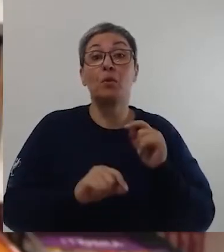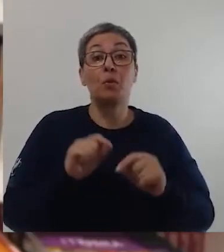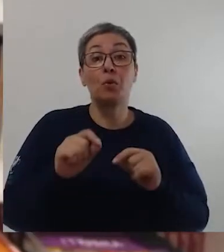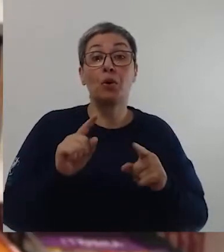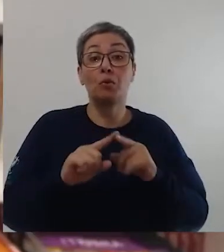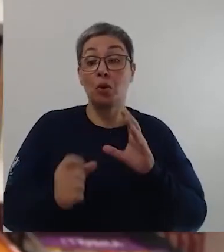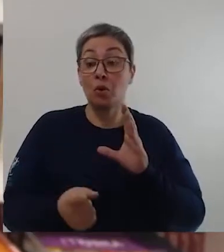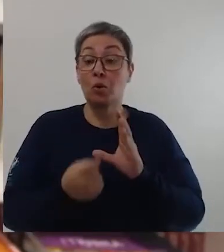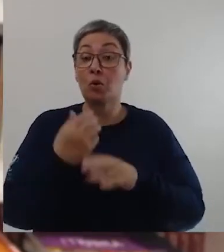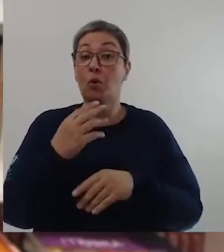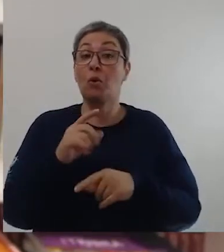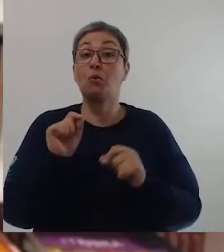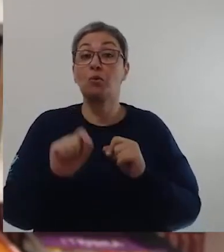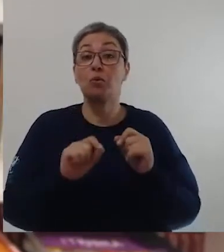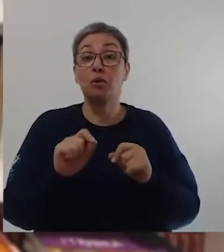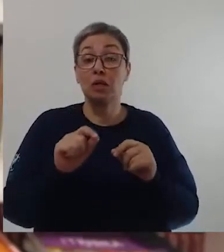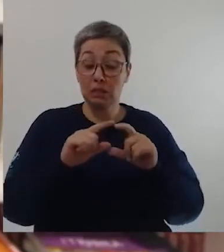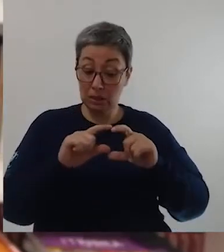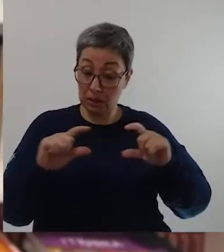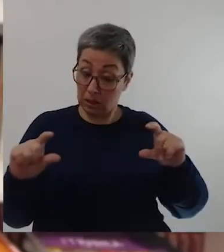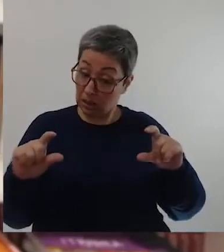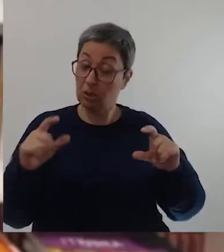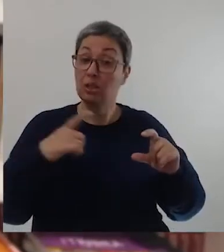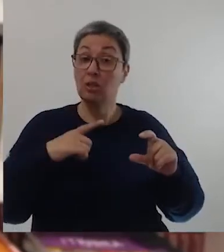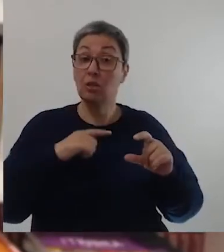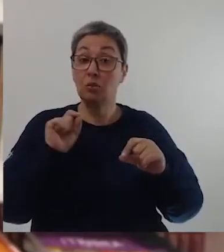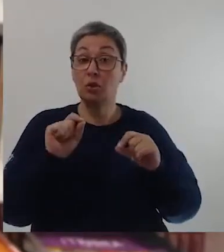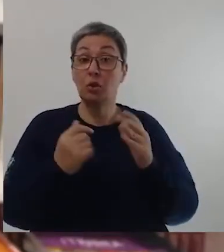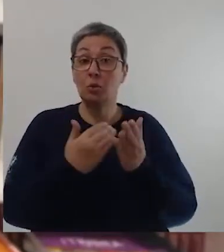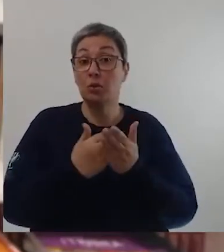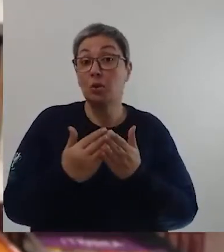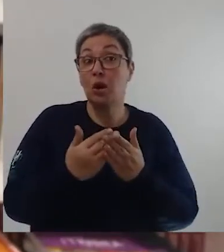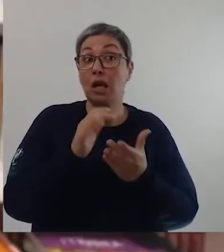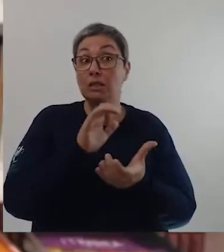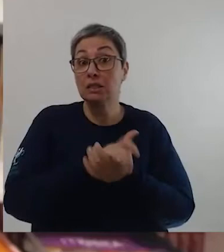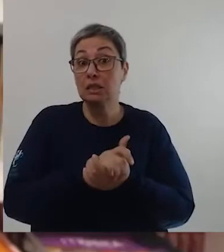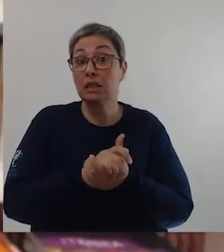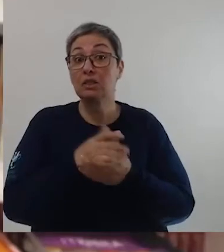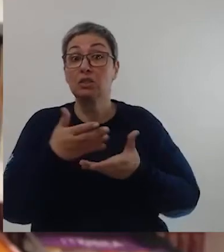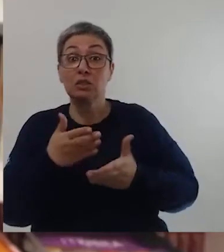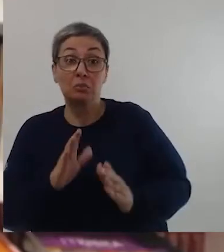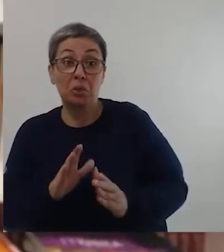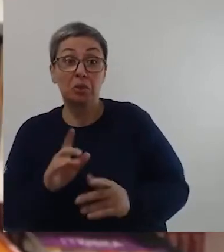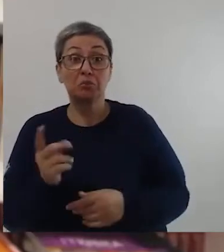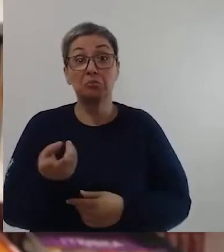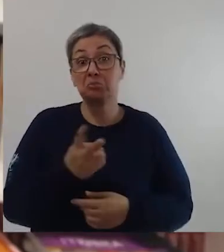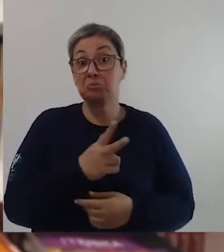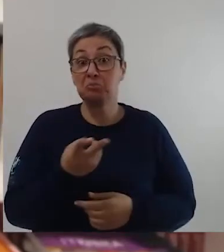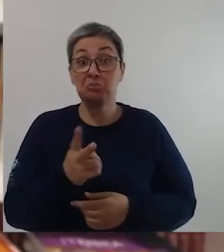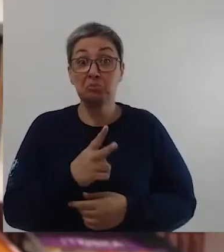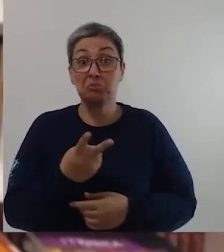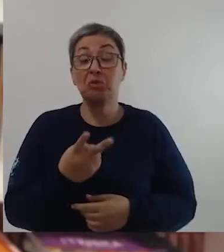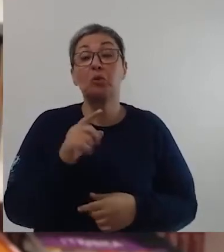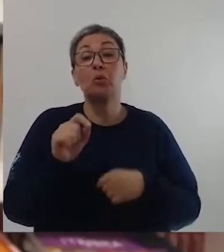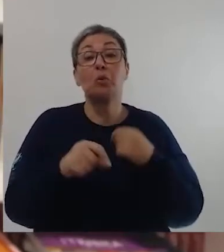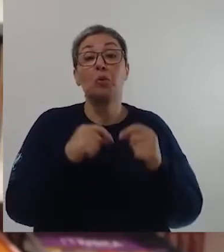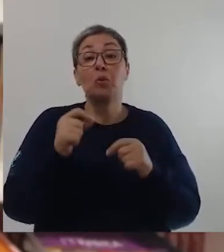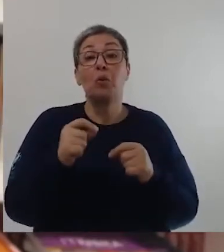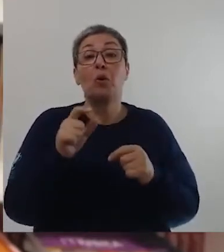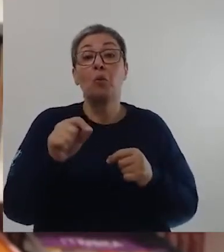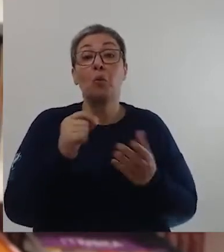documento que eu que originou o RG tá escrito lá o seu RG para sempre dar os casamentos foi a certidão de nascimento